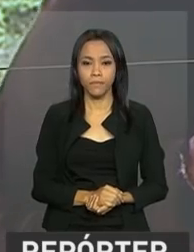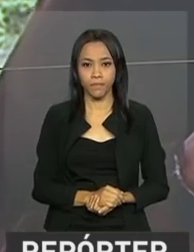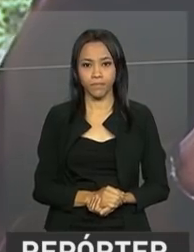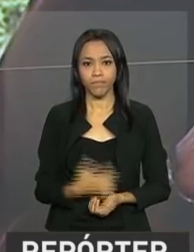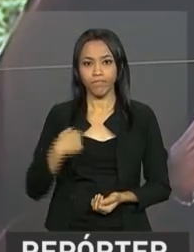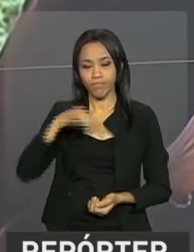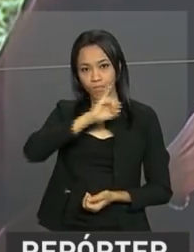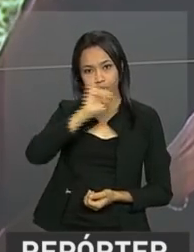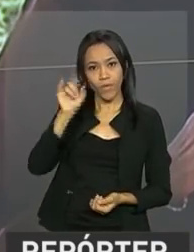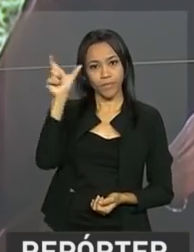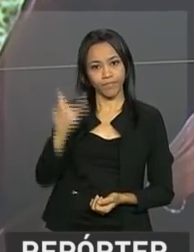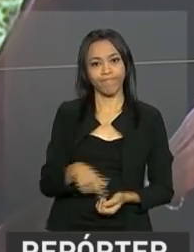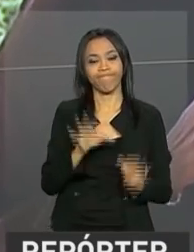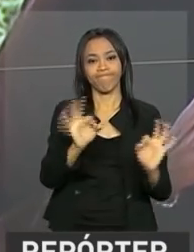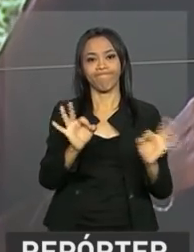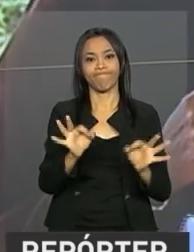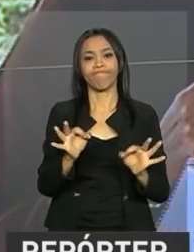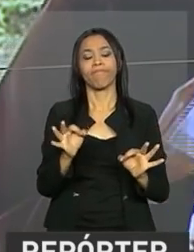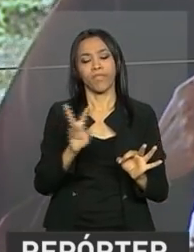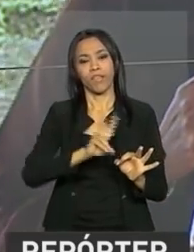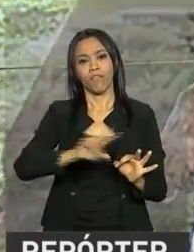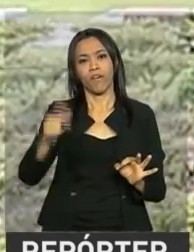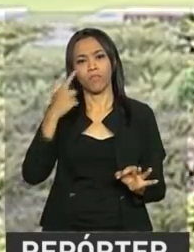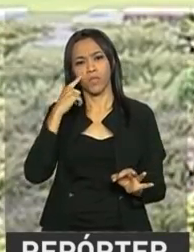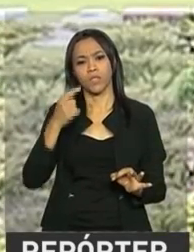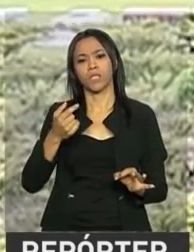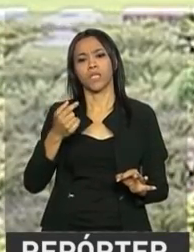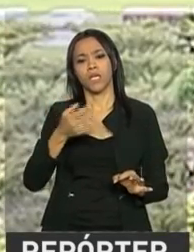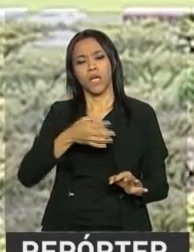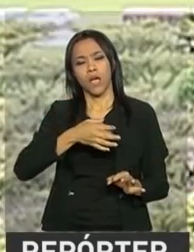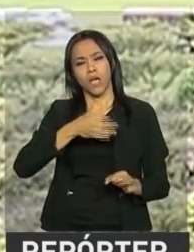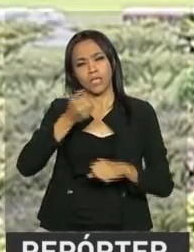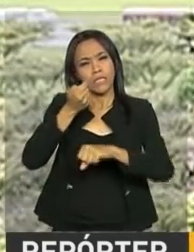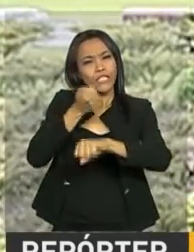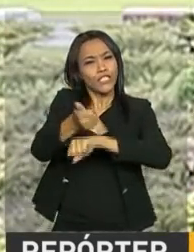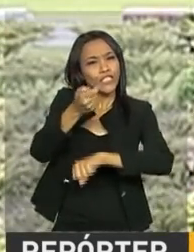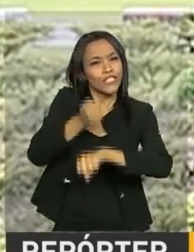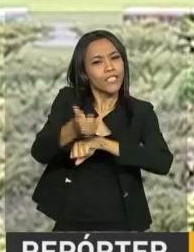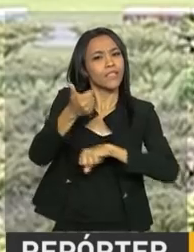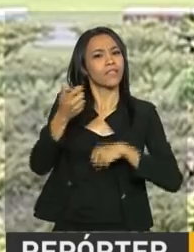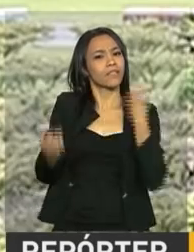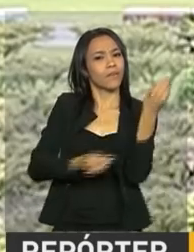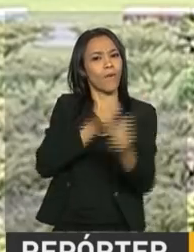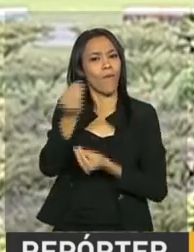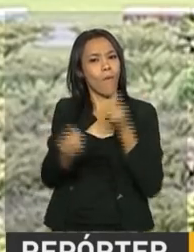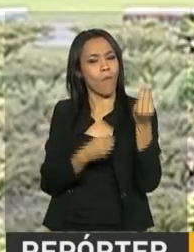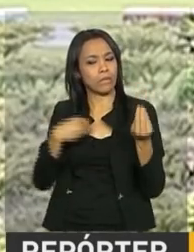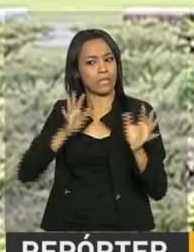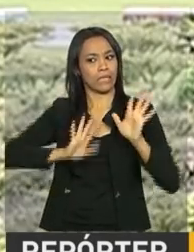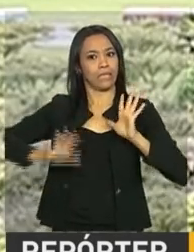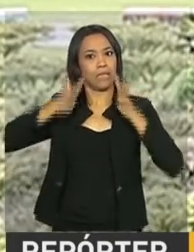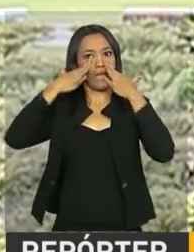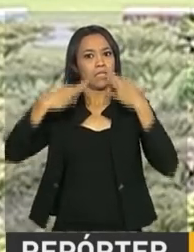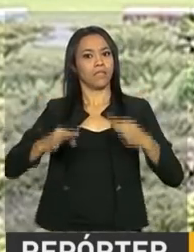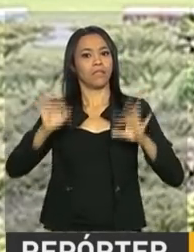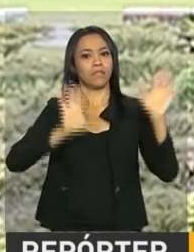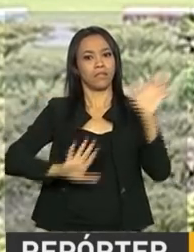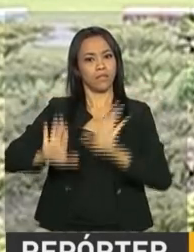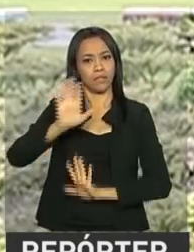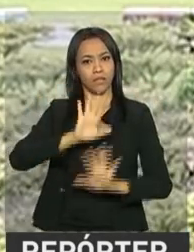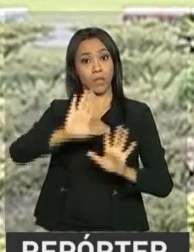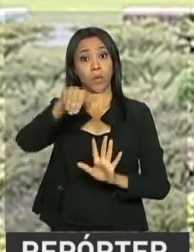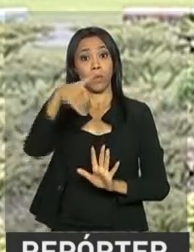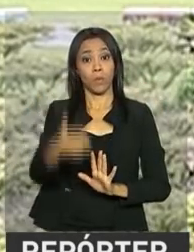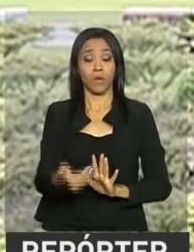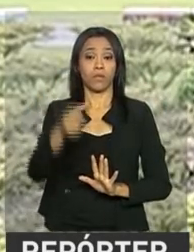Oi, Renata, é isso mesmo. Olha, vamos dar algumas dicas sobre o que o consumidor precisa saber quando o assunto é